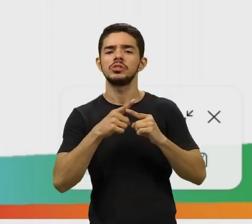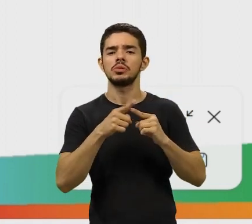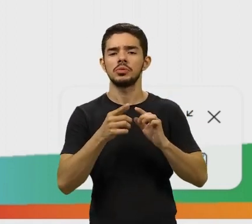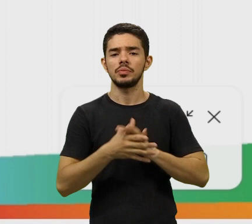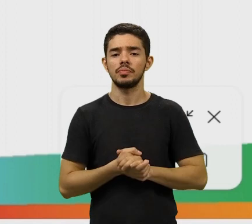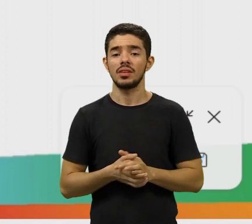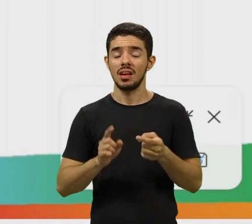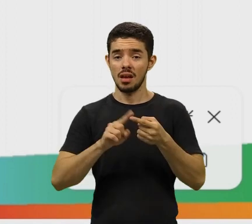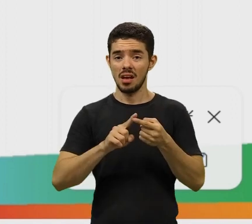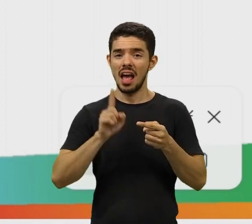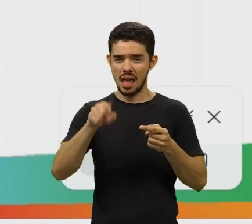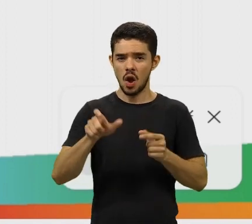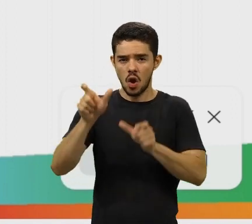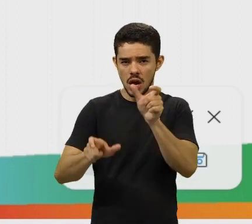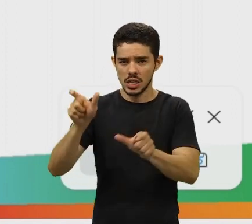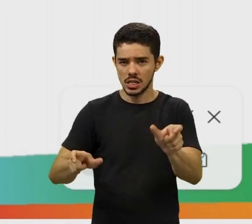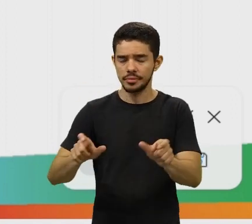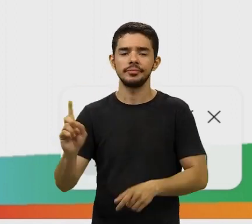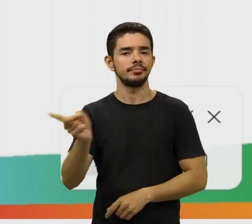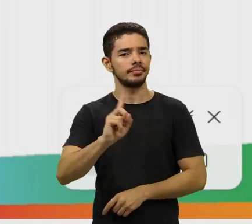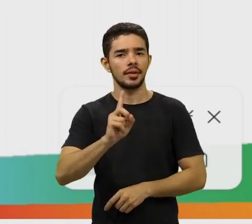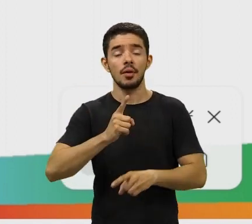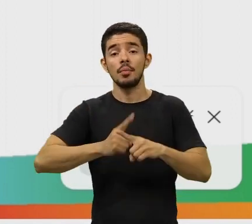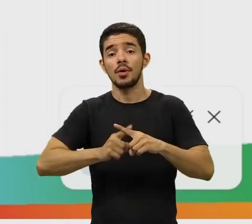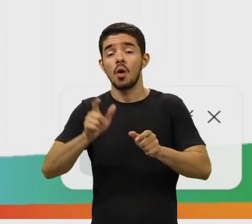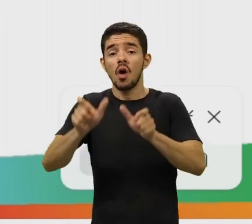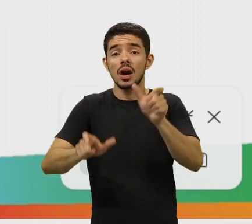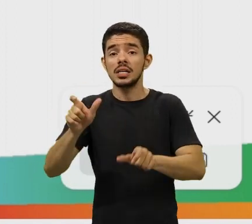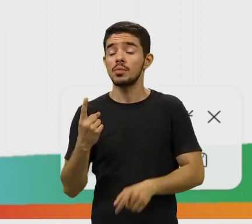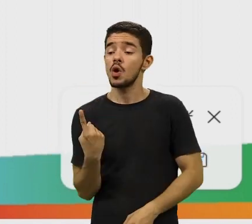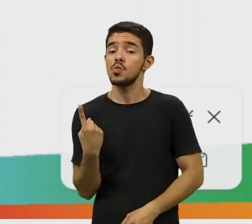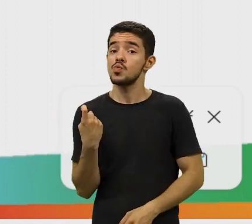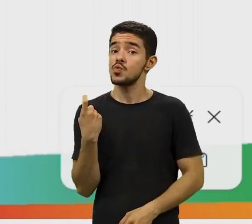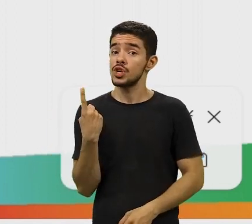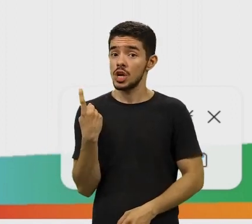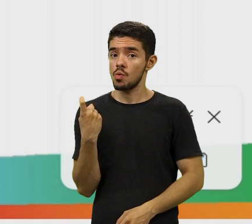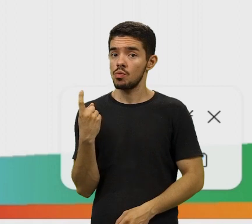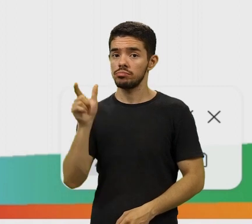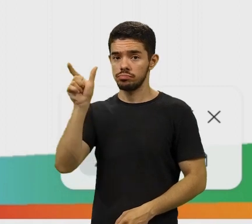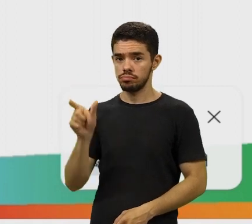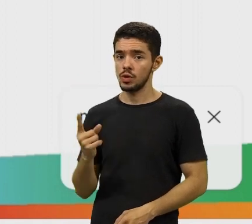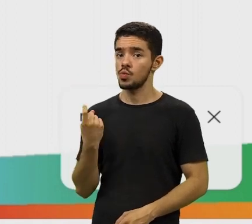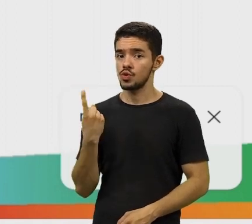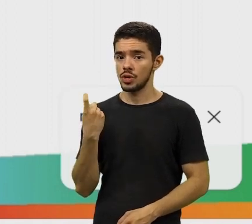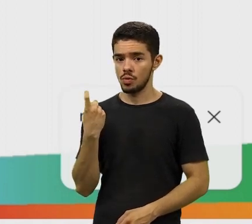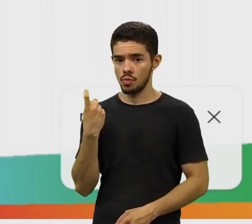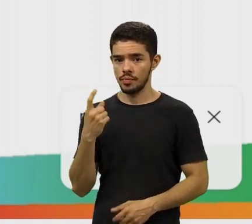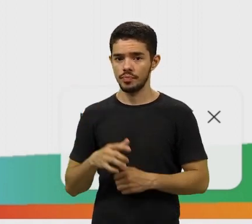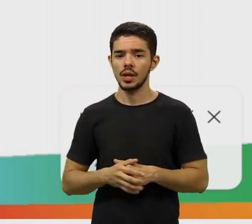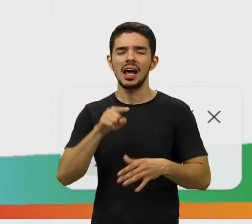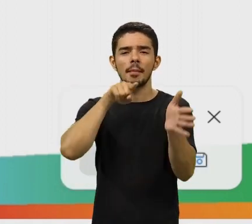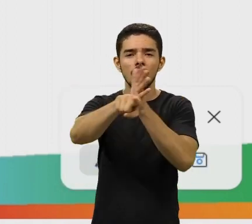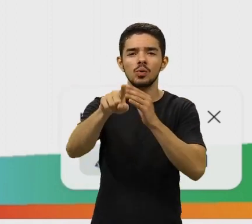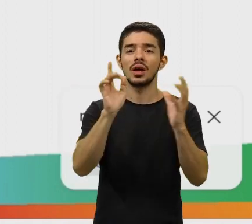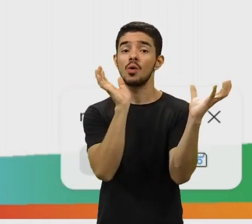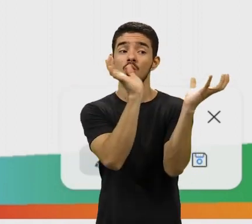organismo? Não. Por quê? Porque o organismo é um único indivíduo, certo? E aqui na